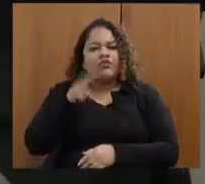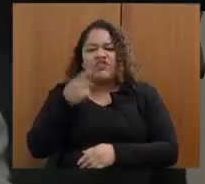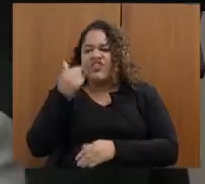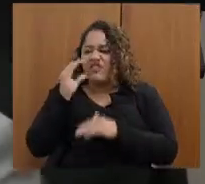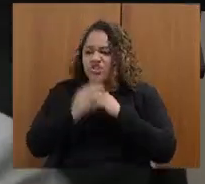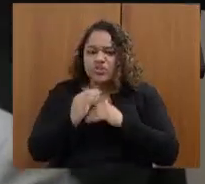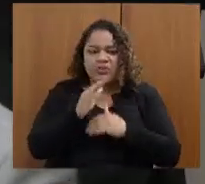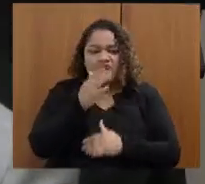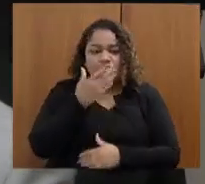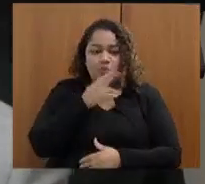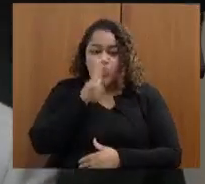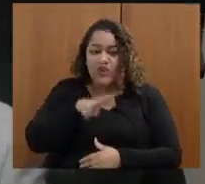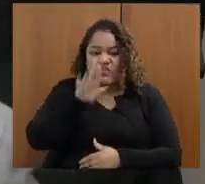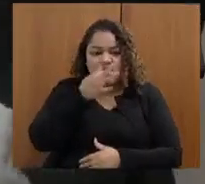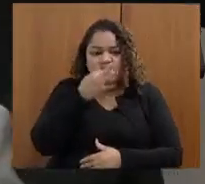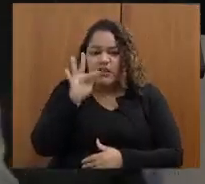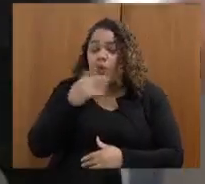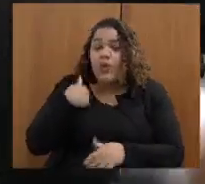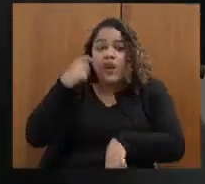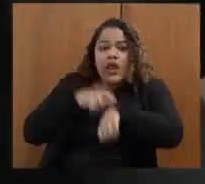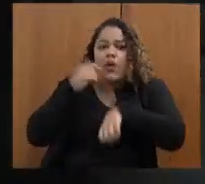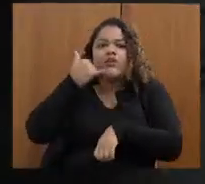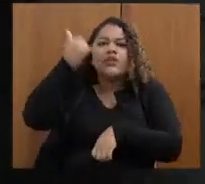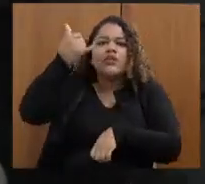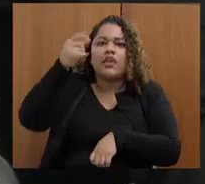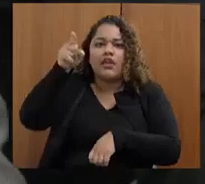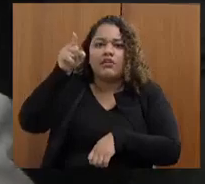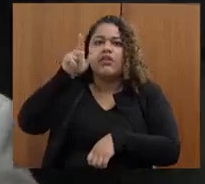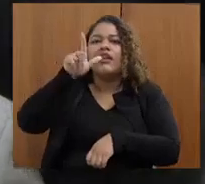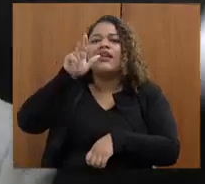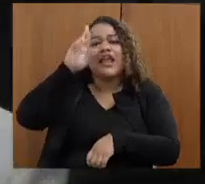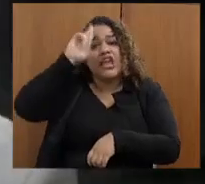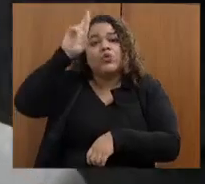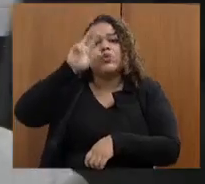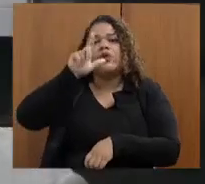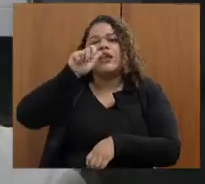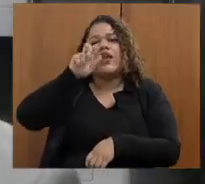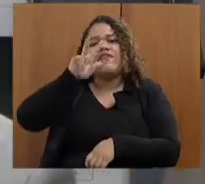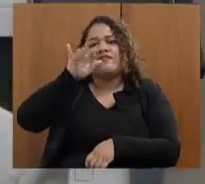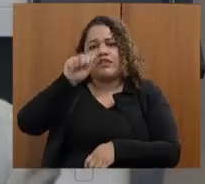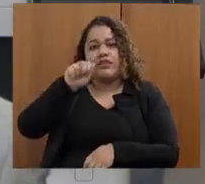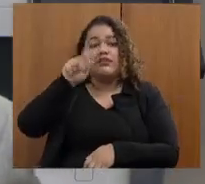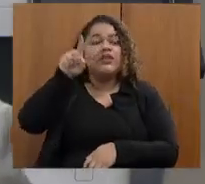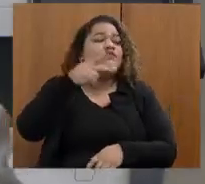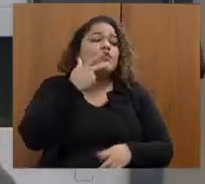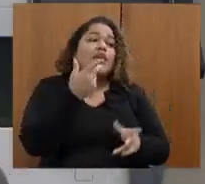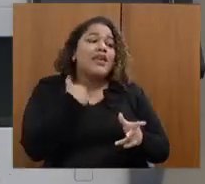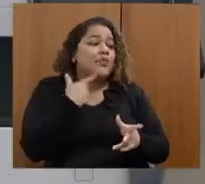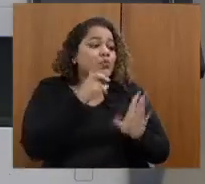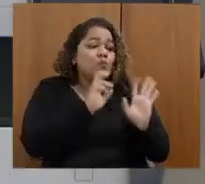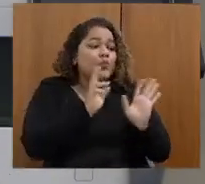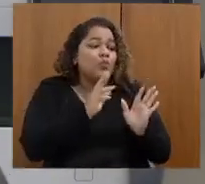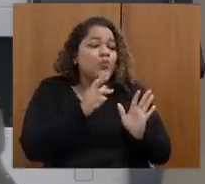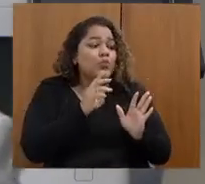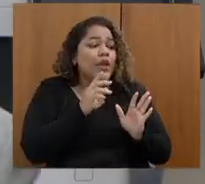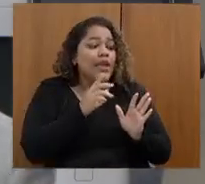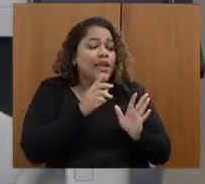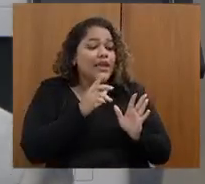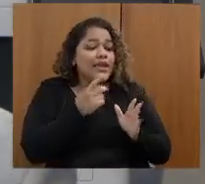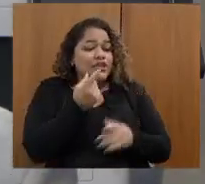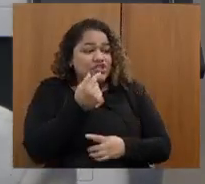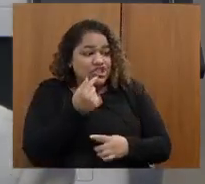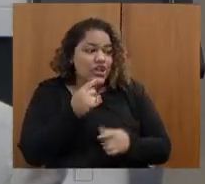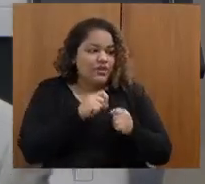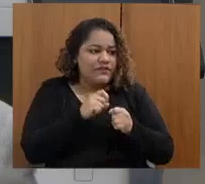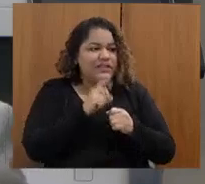Lavínia ela falou Cássio meu problema não é recurso é projeto são profissionais da área de engenharia que infelizmente nós não temos